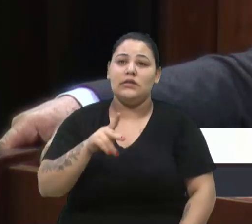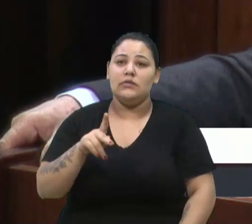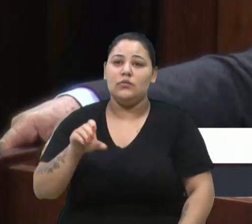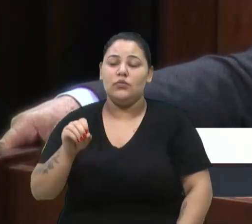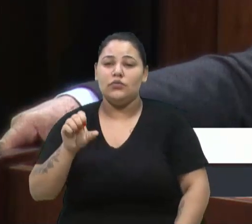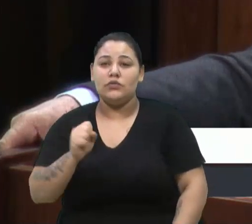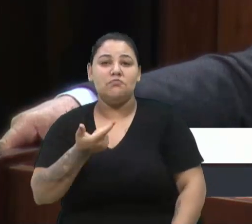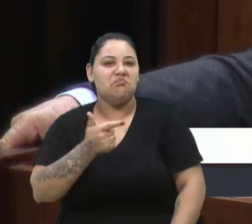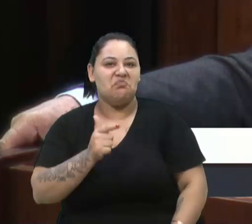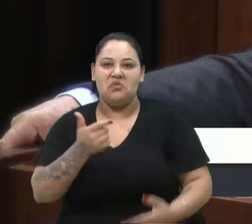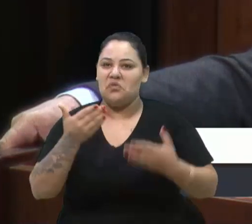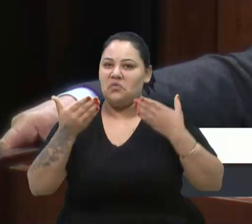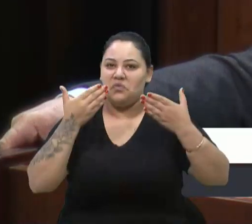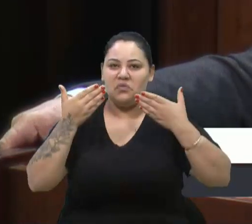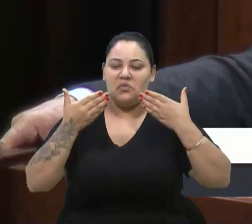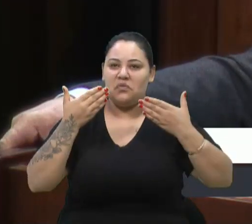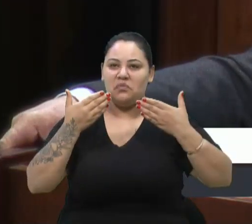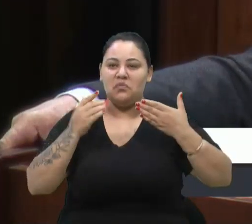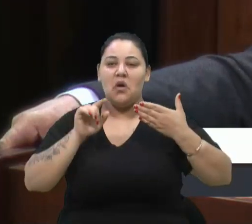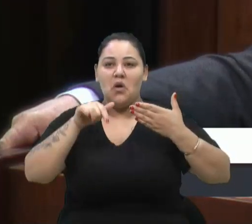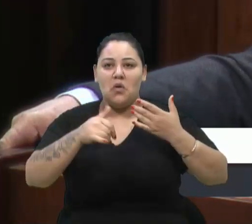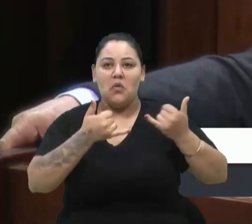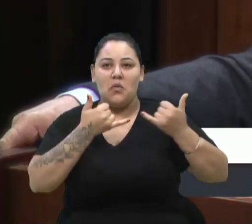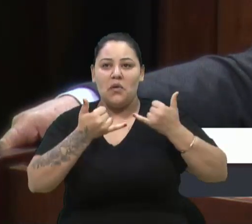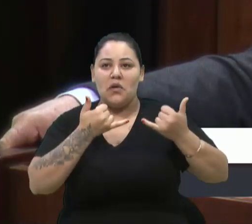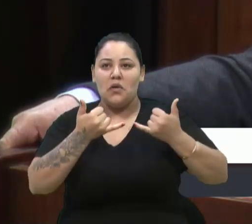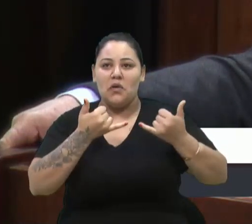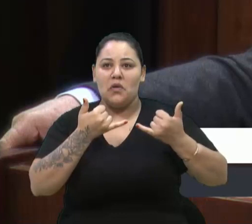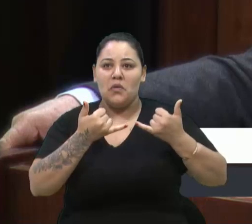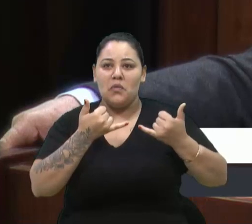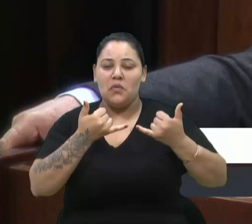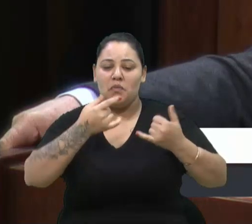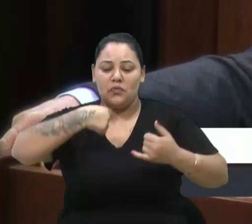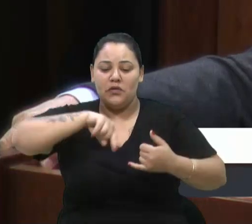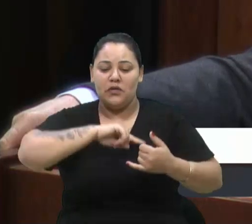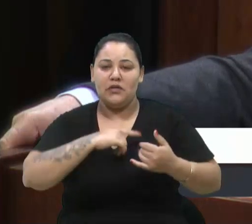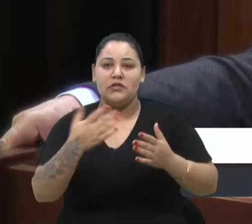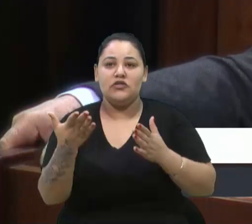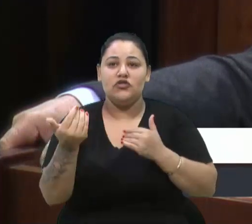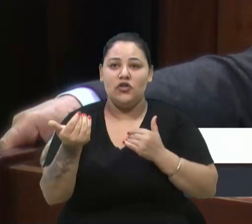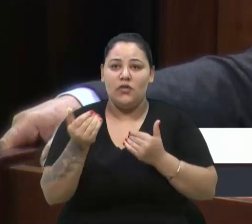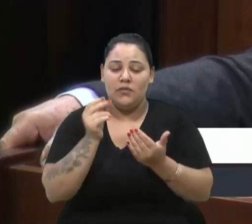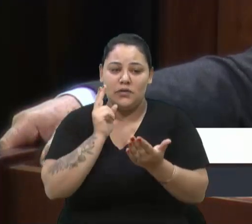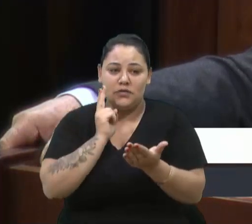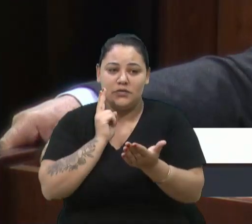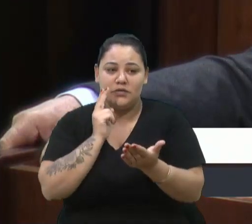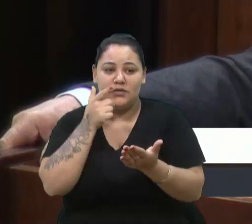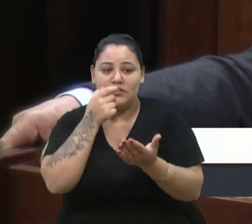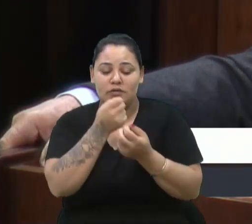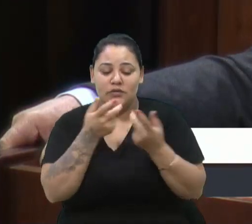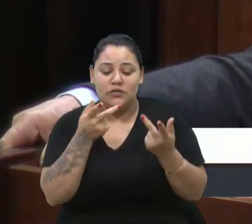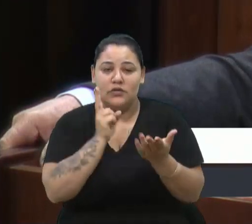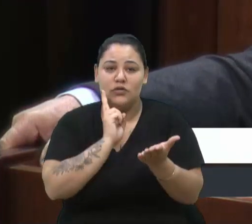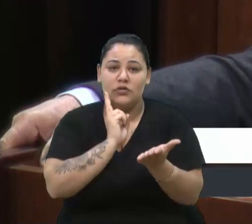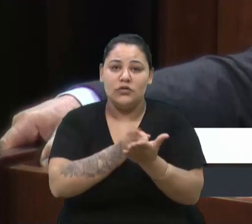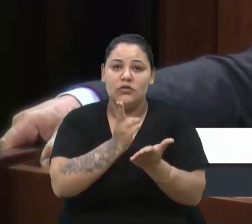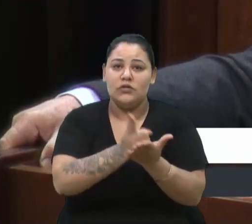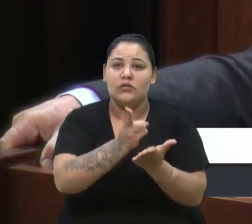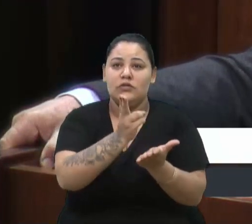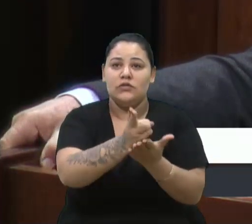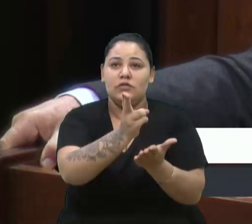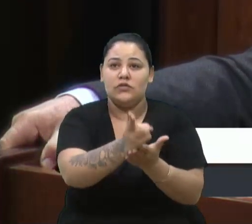dúvida como exemplo desses jovens O agronegócio vai continuar Conquistando o coração de